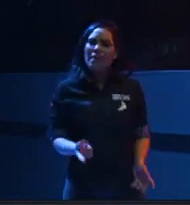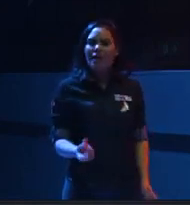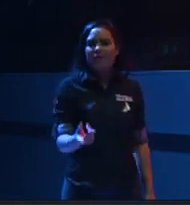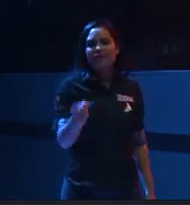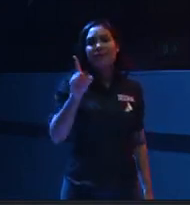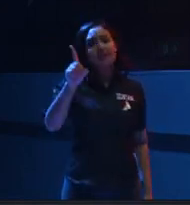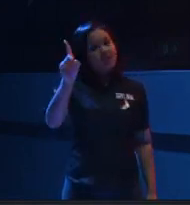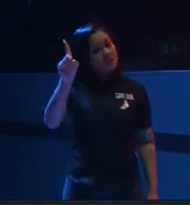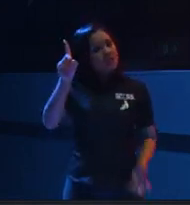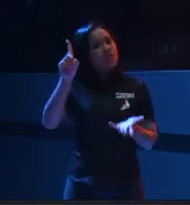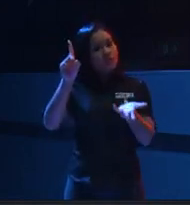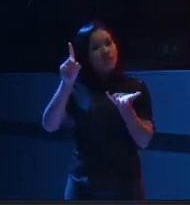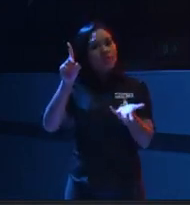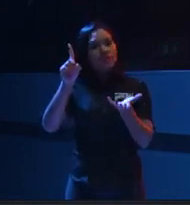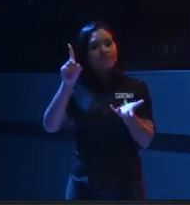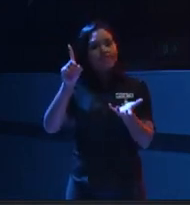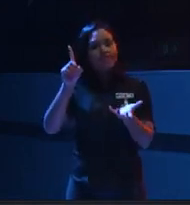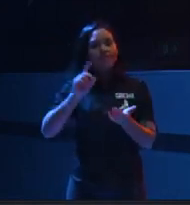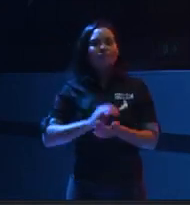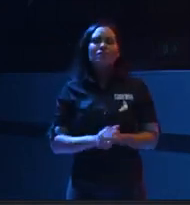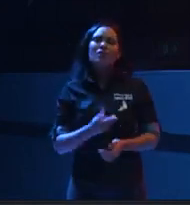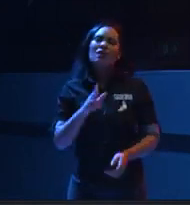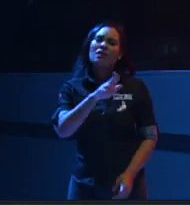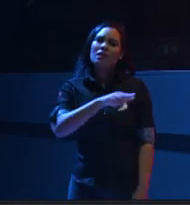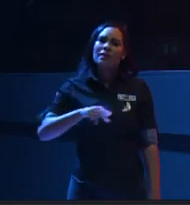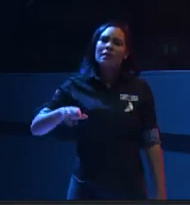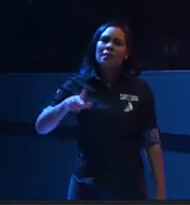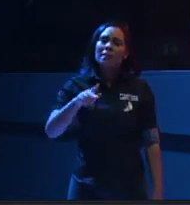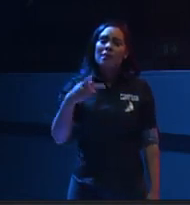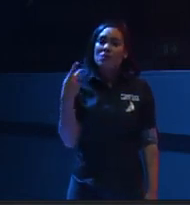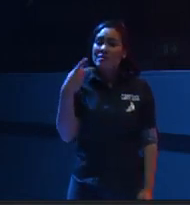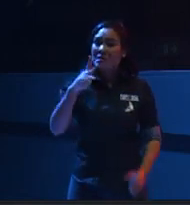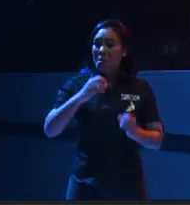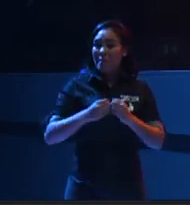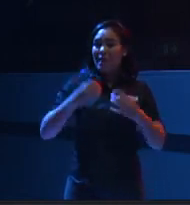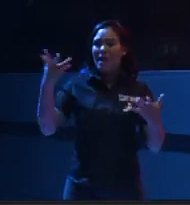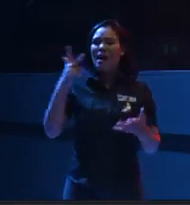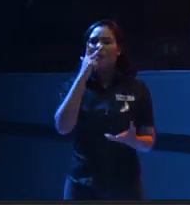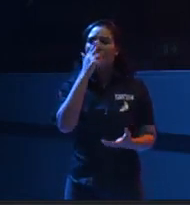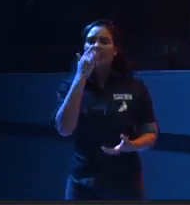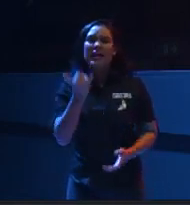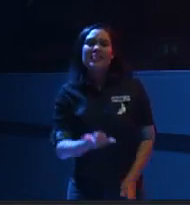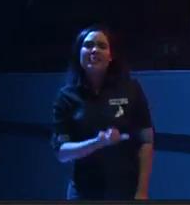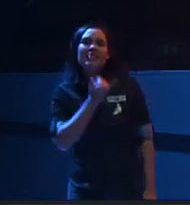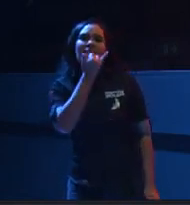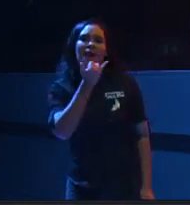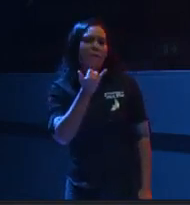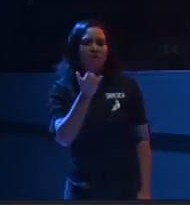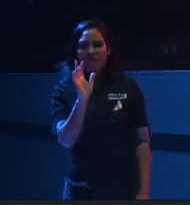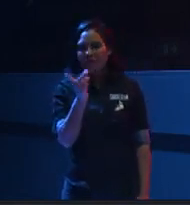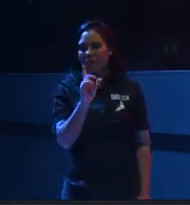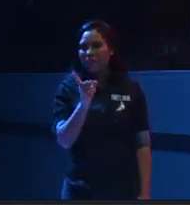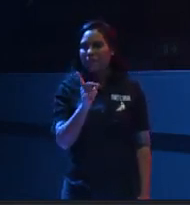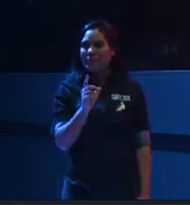Teu Milagre não vai sair do nada o teu Milagre Vai vir daquilo que você tem o teu Milagre